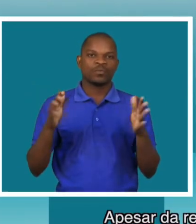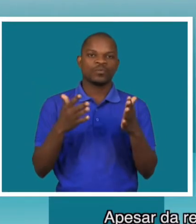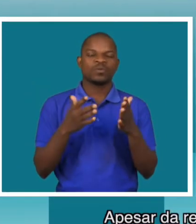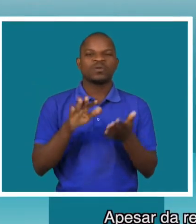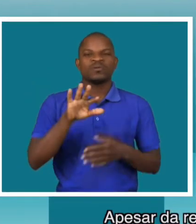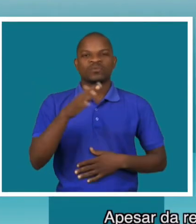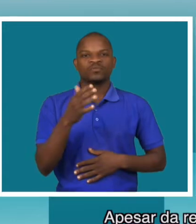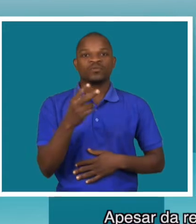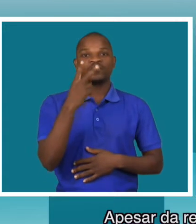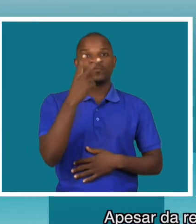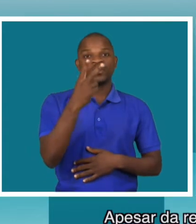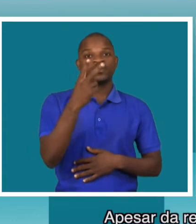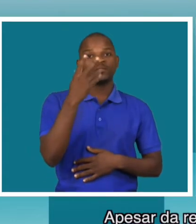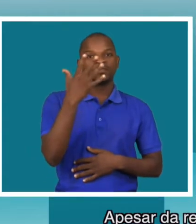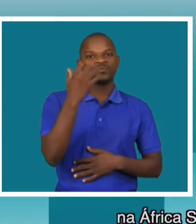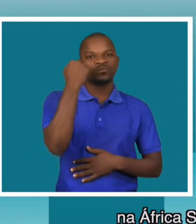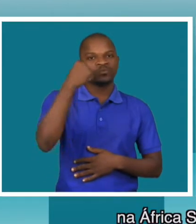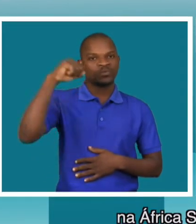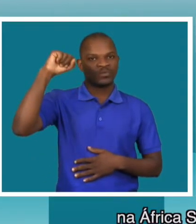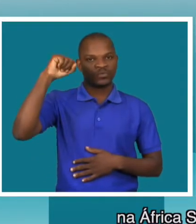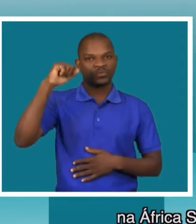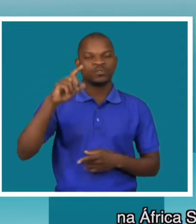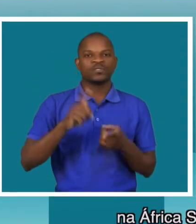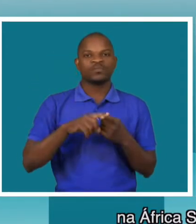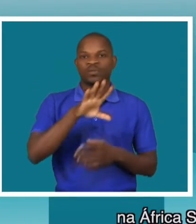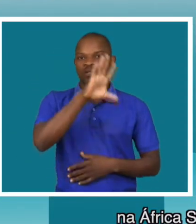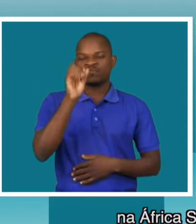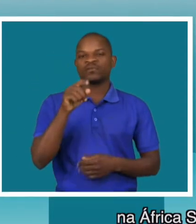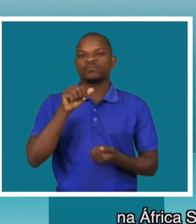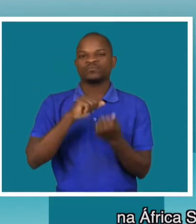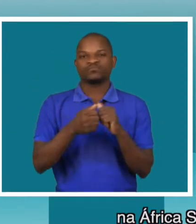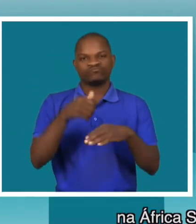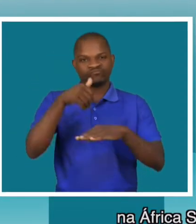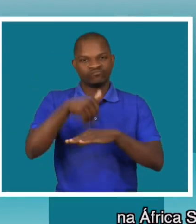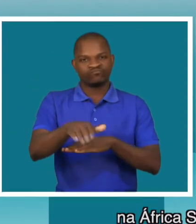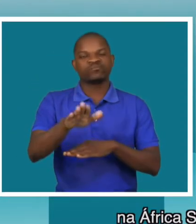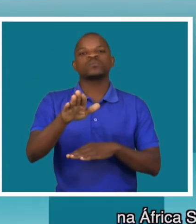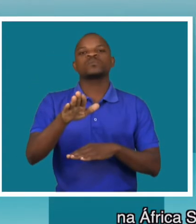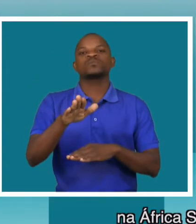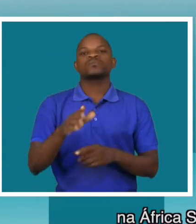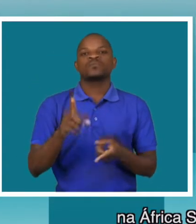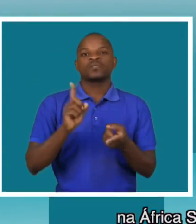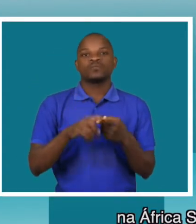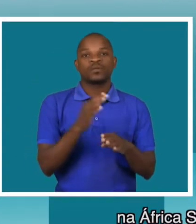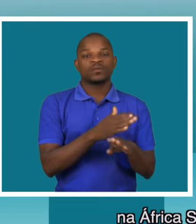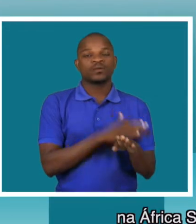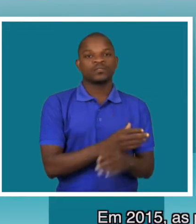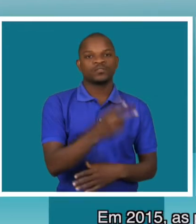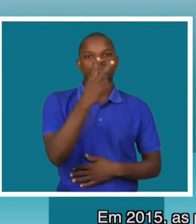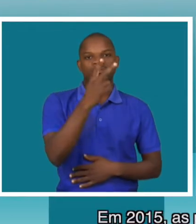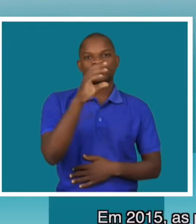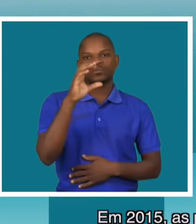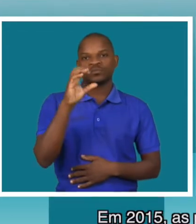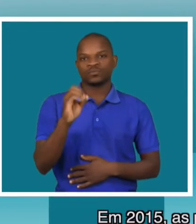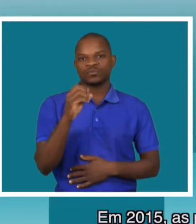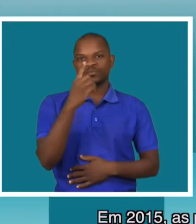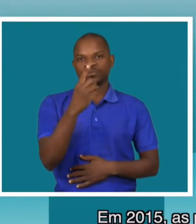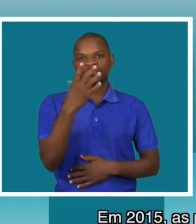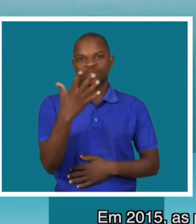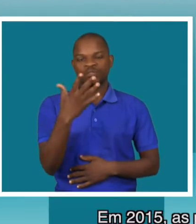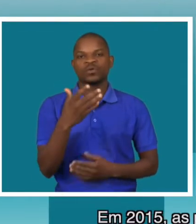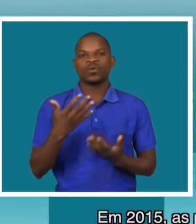milhões de casos a nível global, na África Subsaariana, este problema ainda exige muito esforço. Em 2015, as